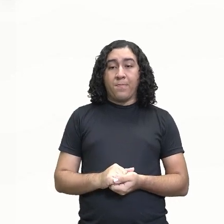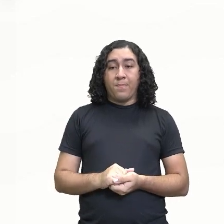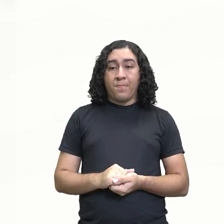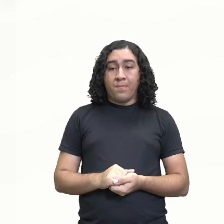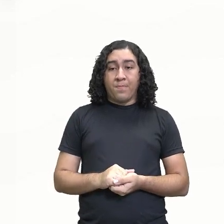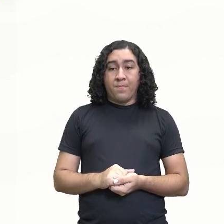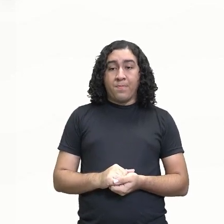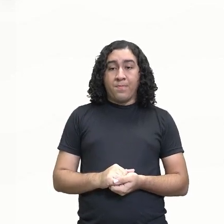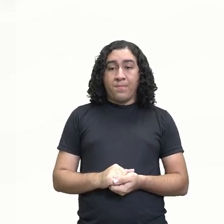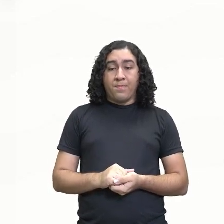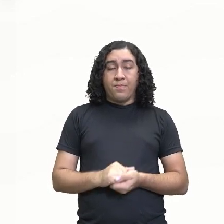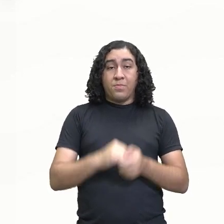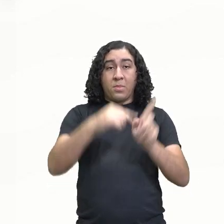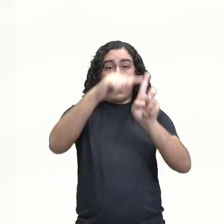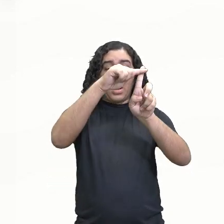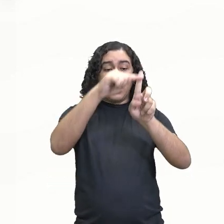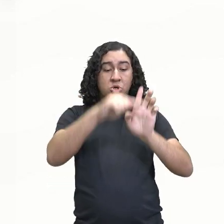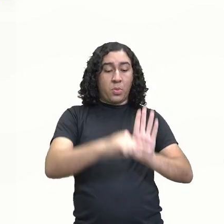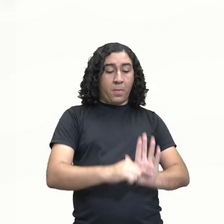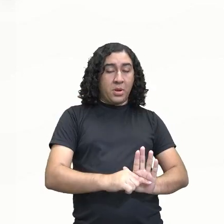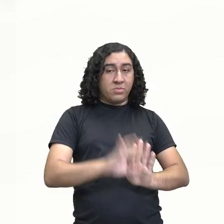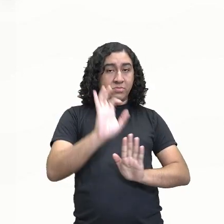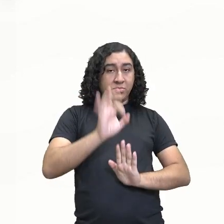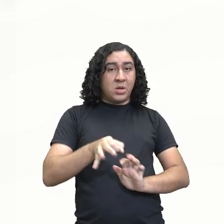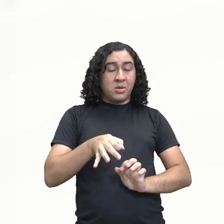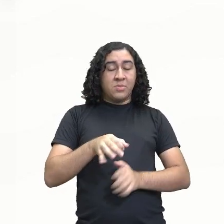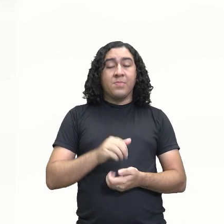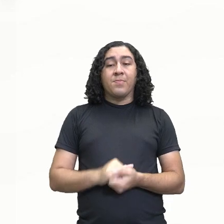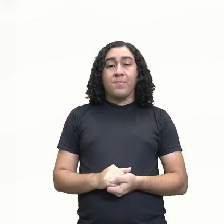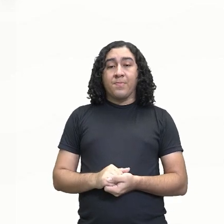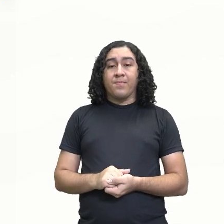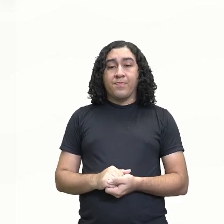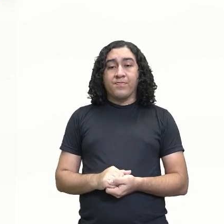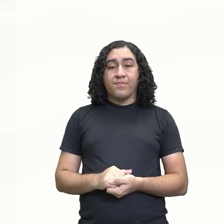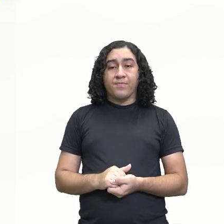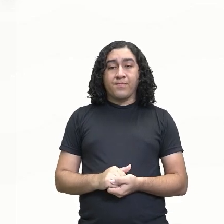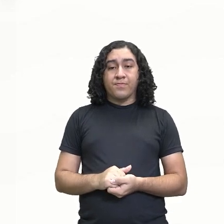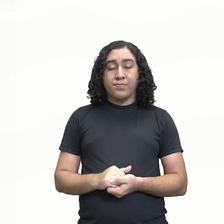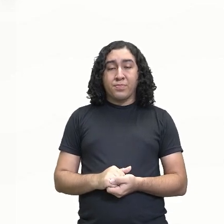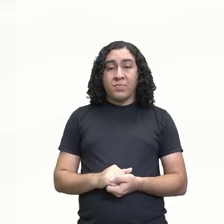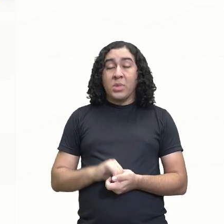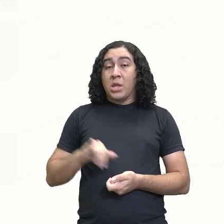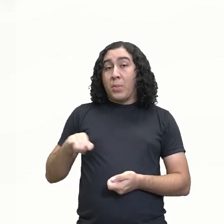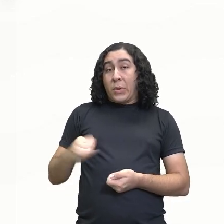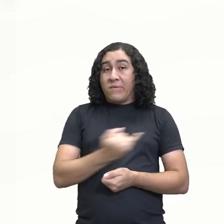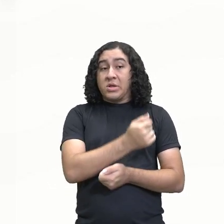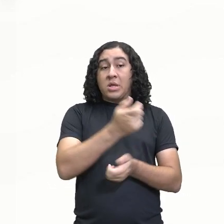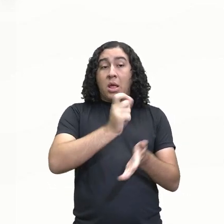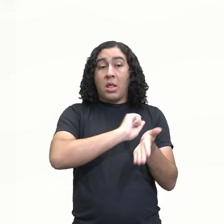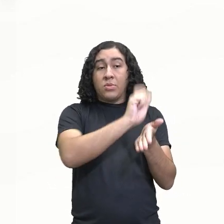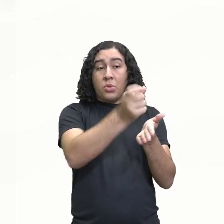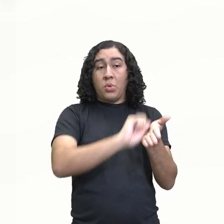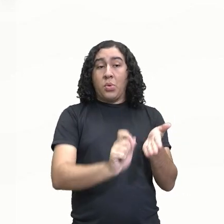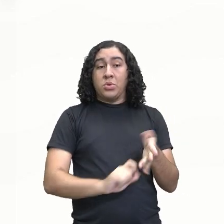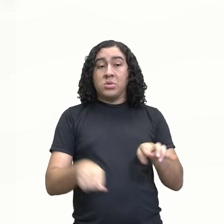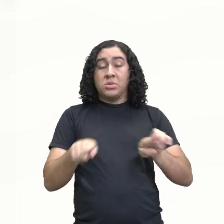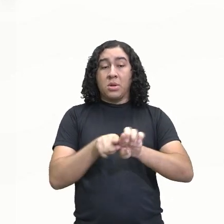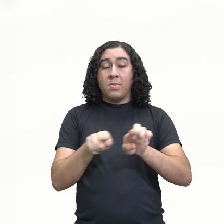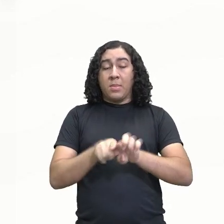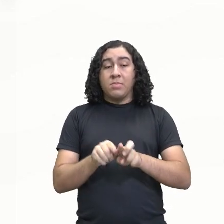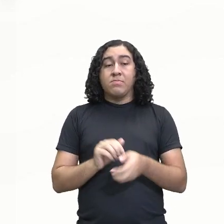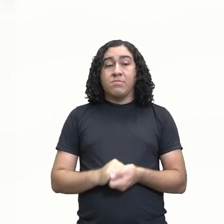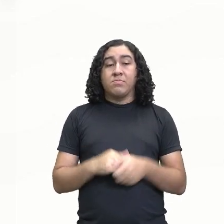os sinais dos valores do seno, tudo bem? Então, aproveite, faça aí essa anotação, que isto